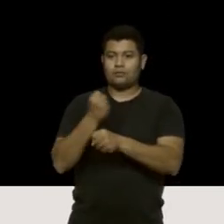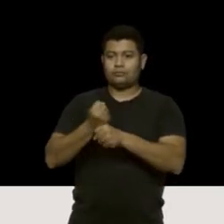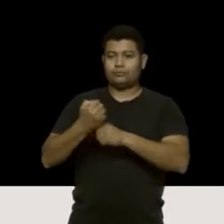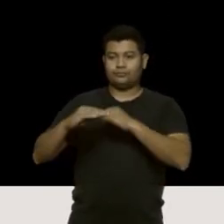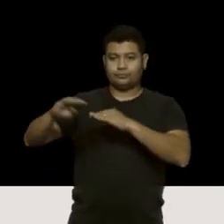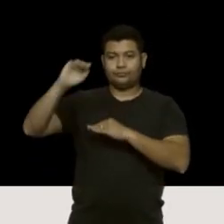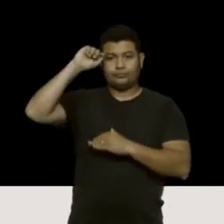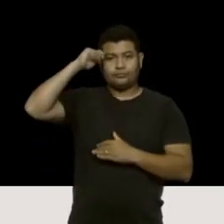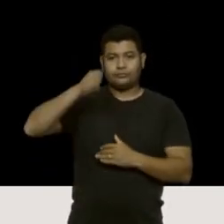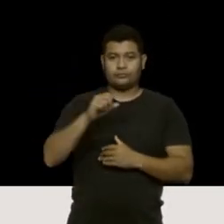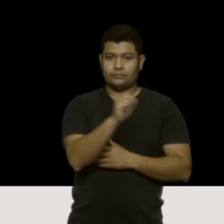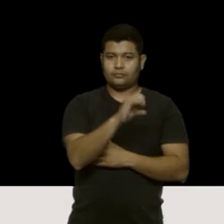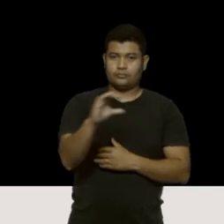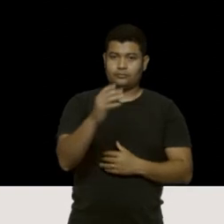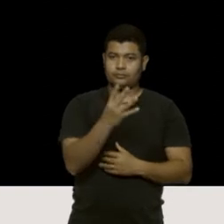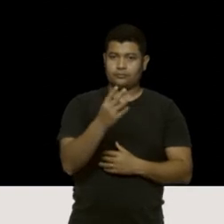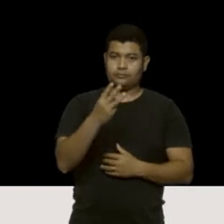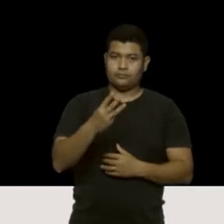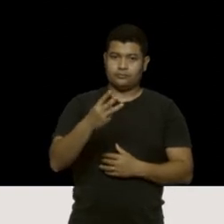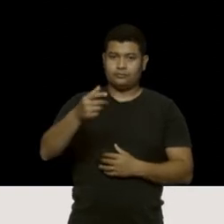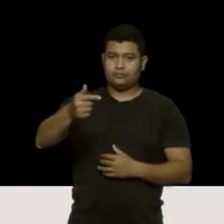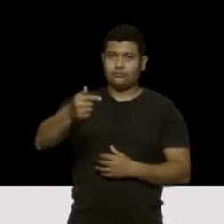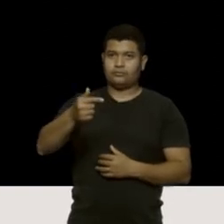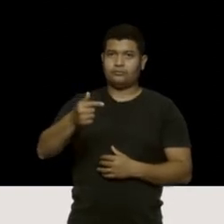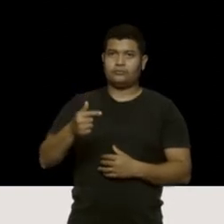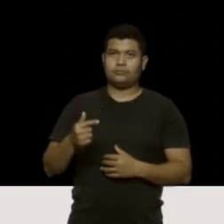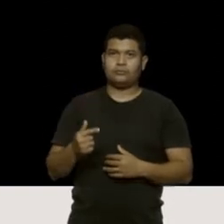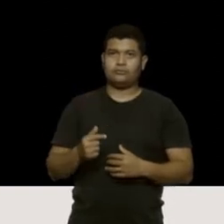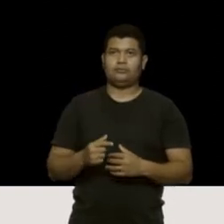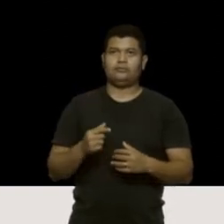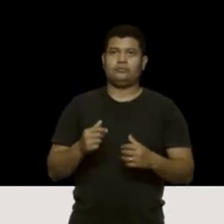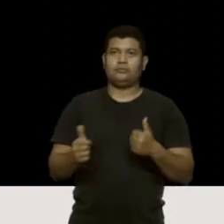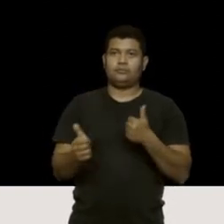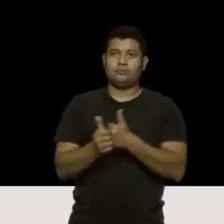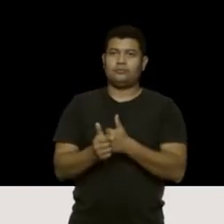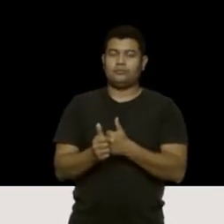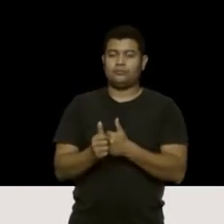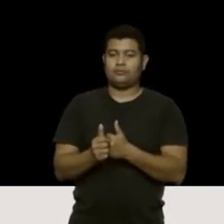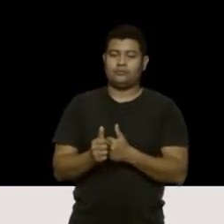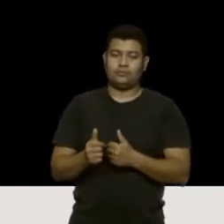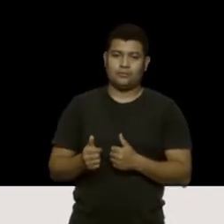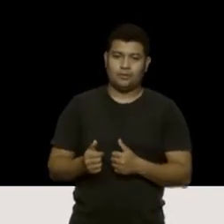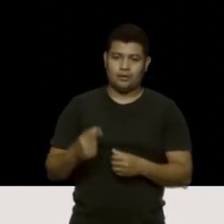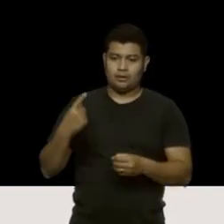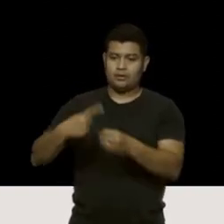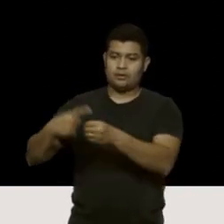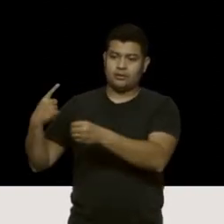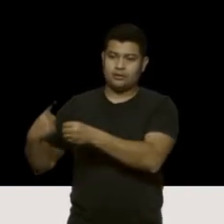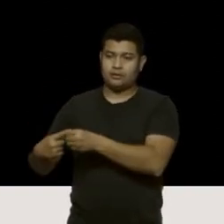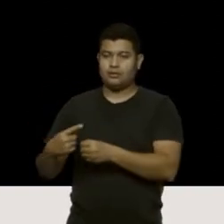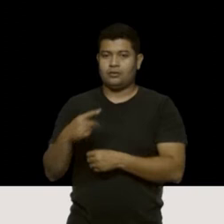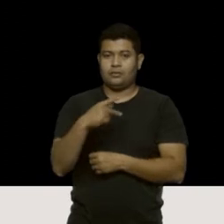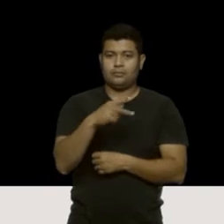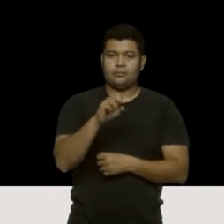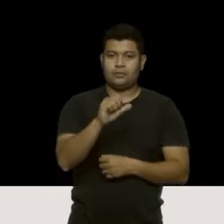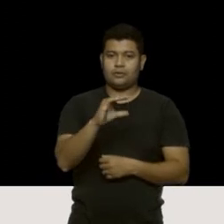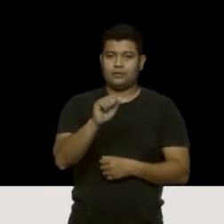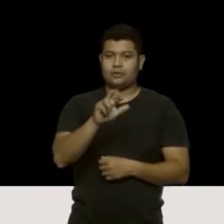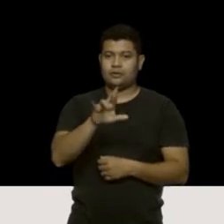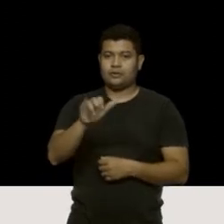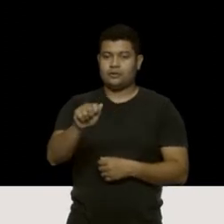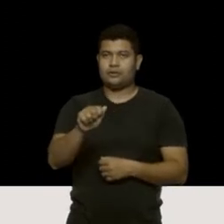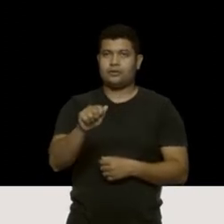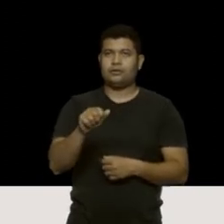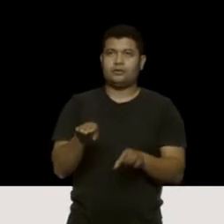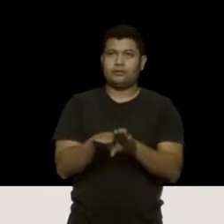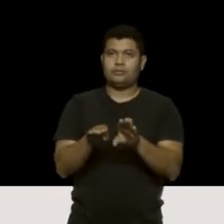SCC 437 entre os municípios de Pescaria Brava e Maruí. Em discussão, em